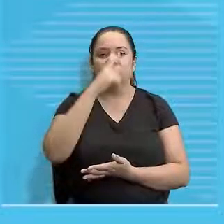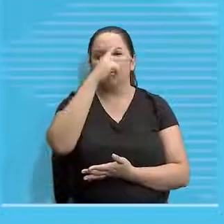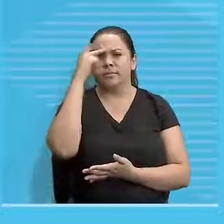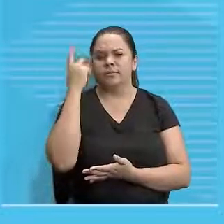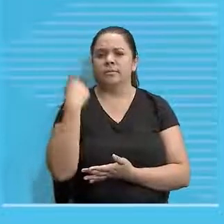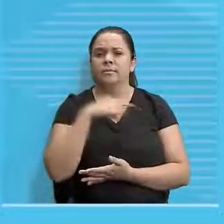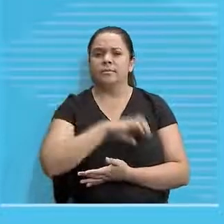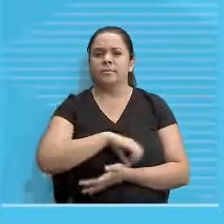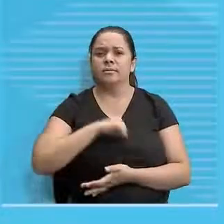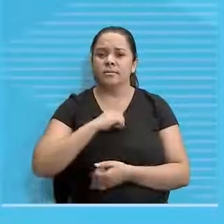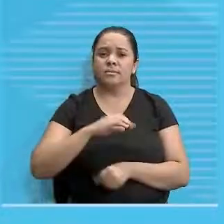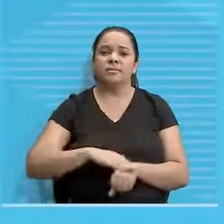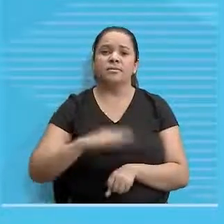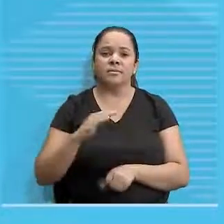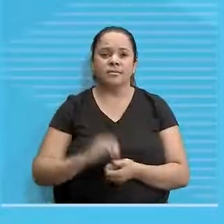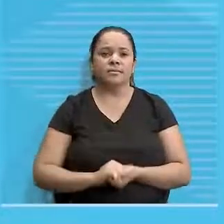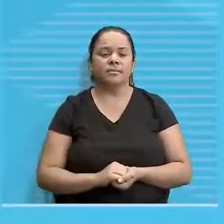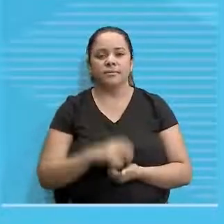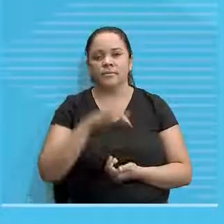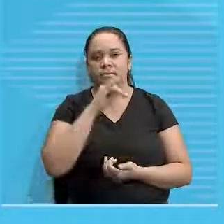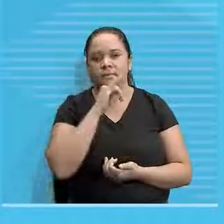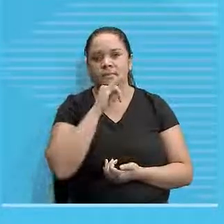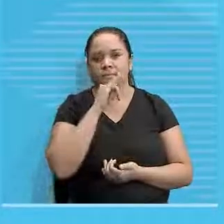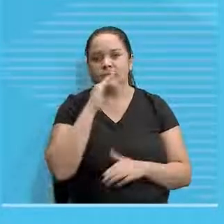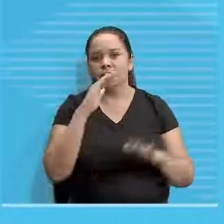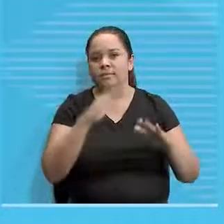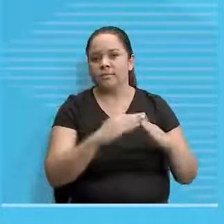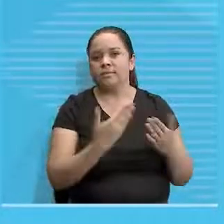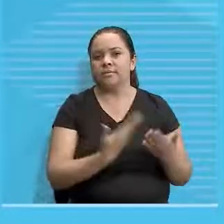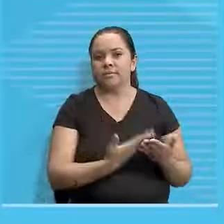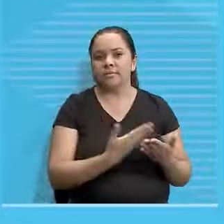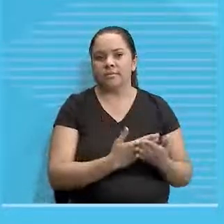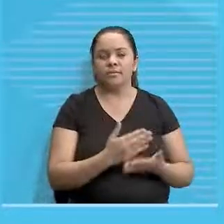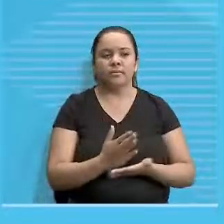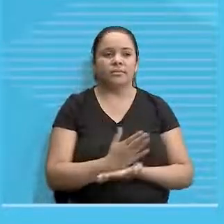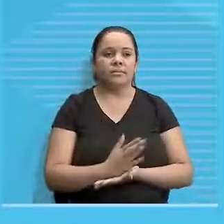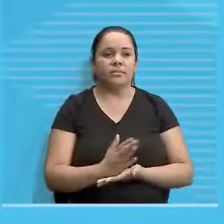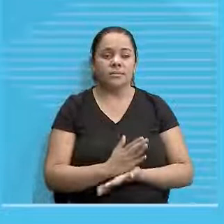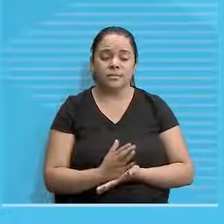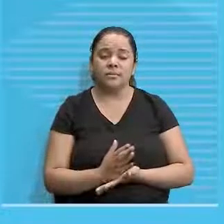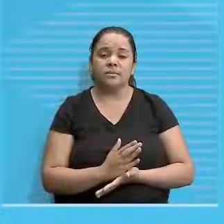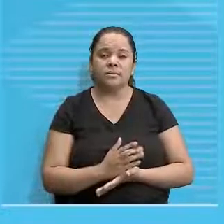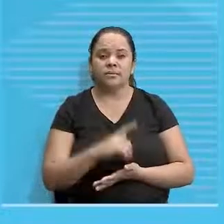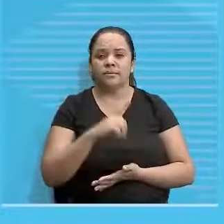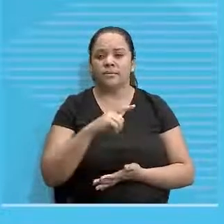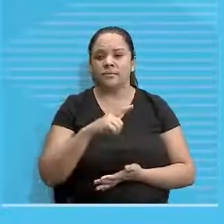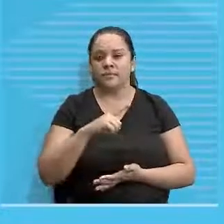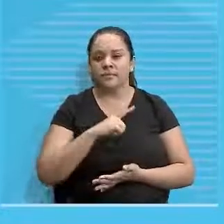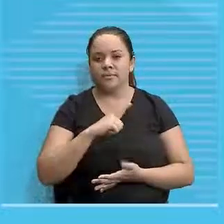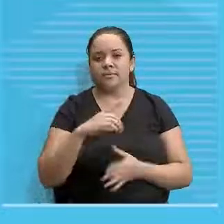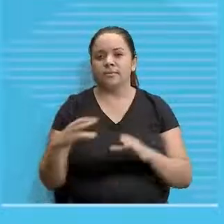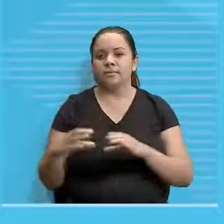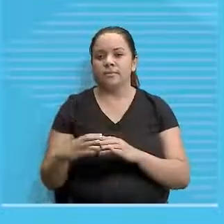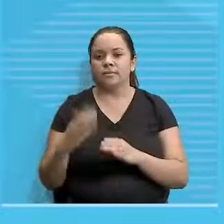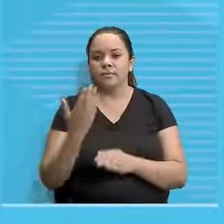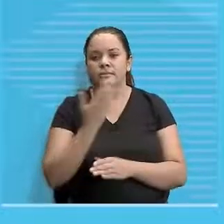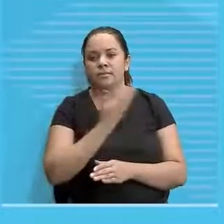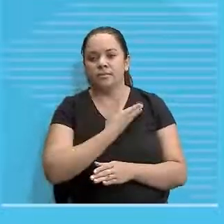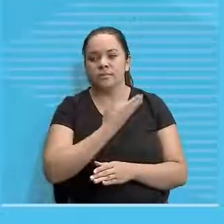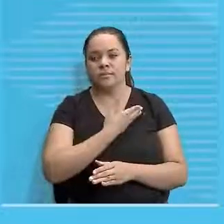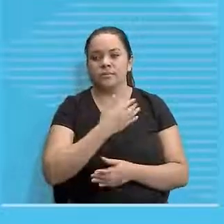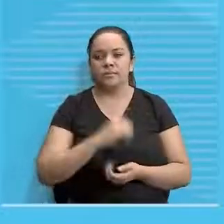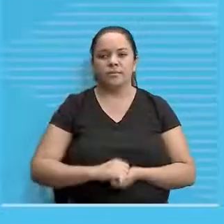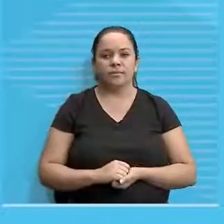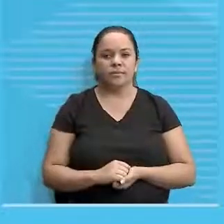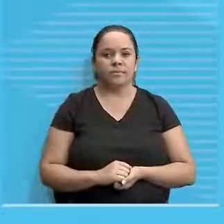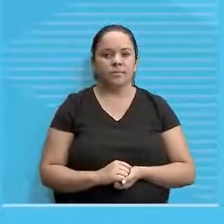escola, por exemplo, muitas vezes a gente tem ali o nosso grupo de amigos, né? Que são as pessoas que a gente se identifica.